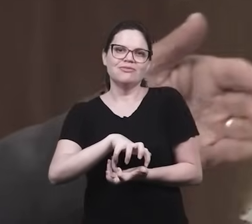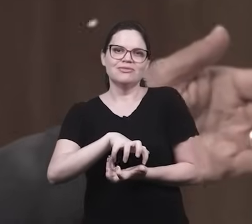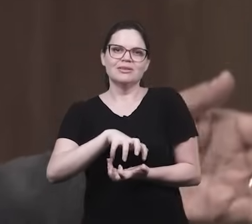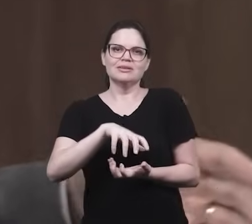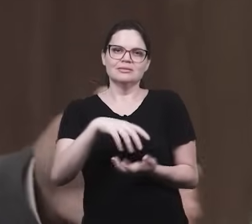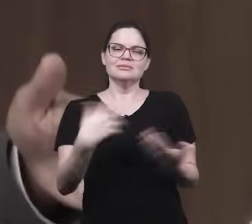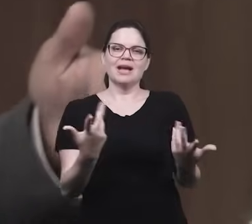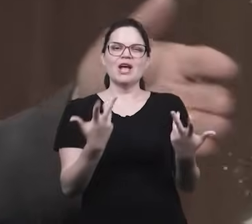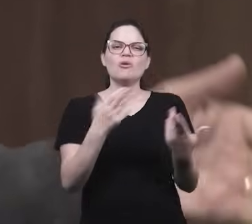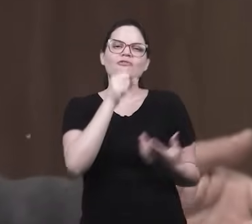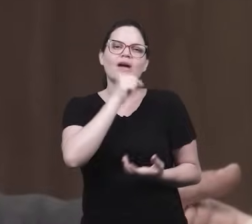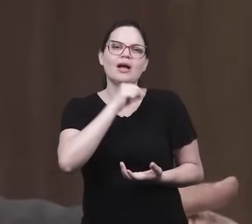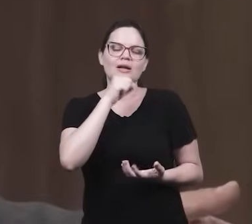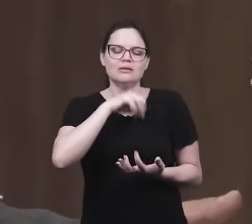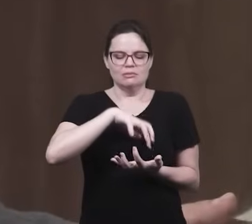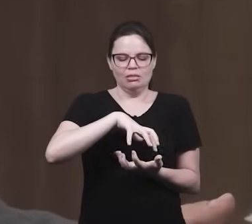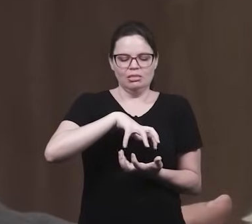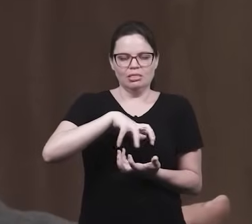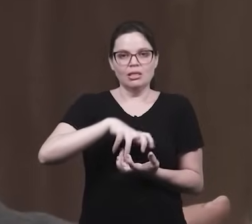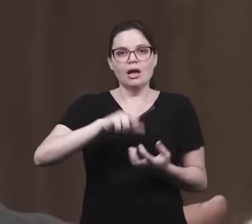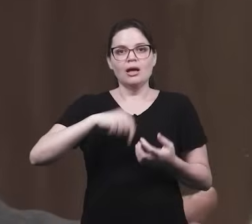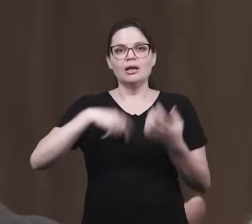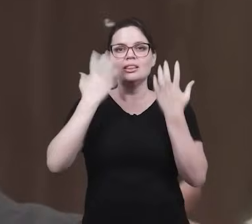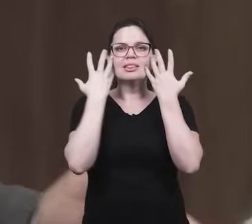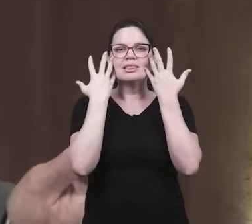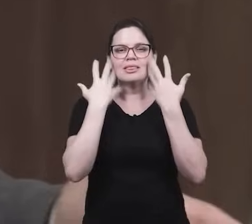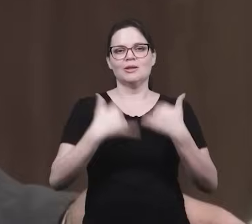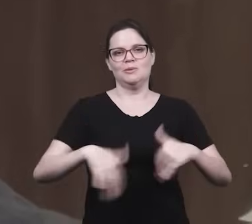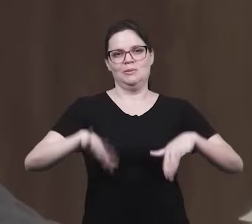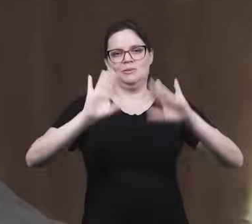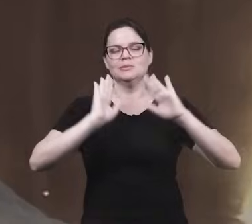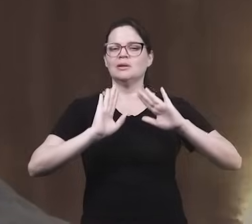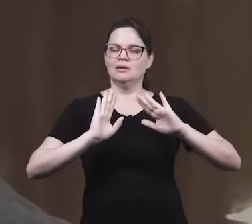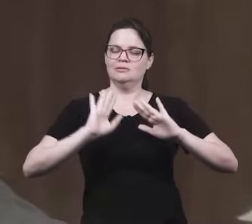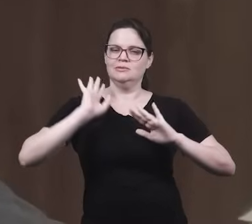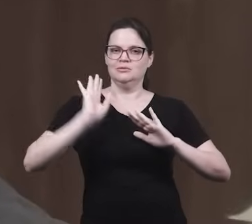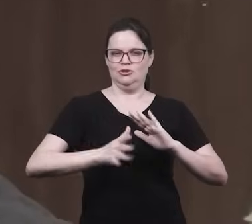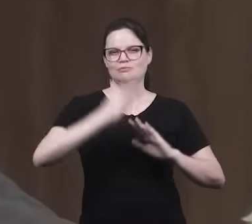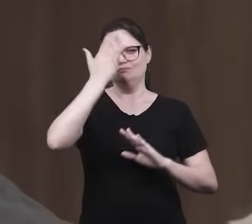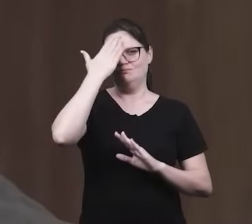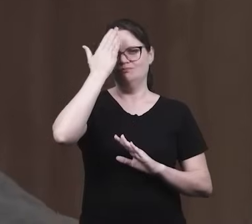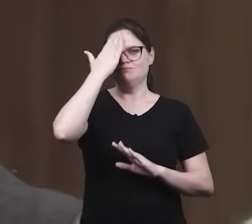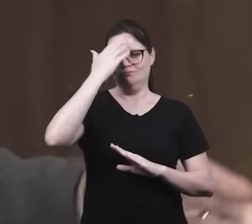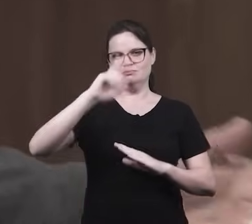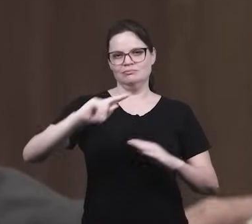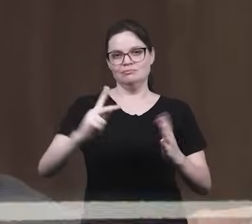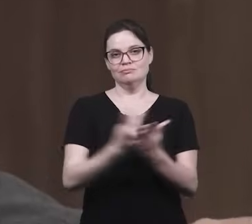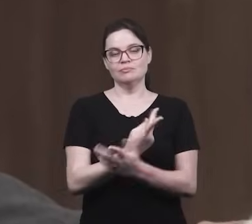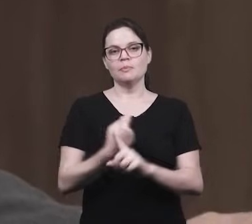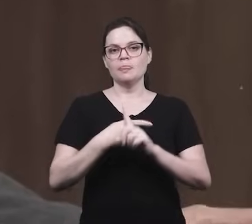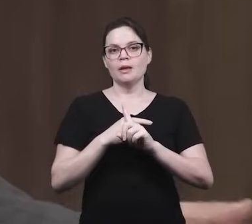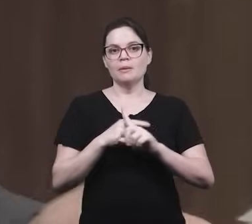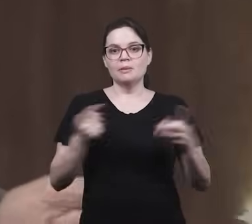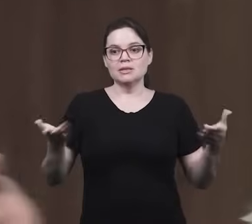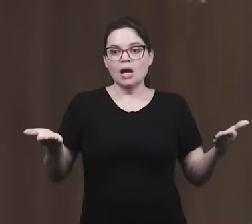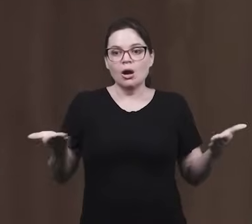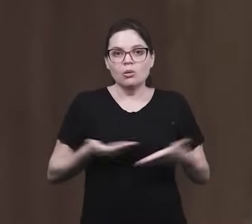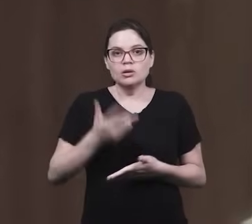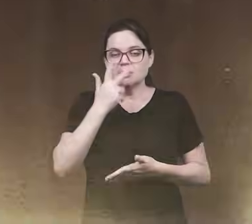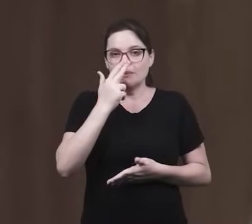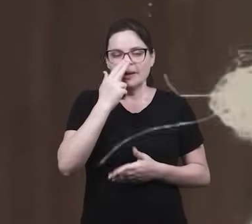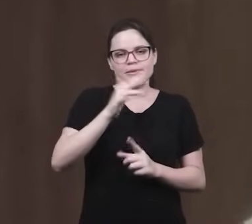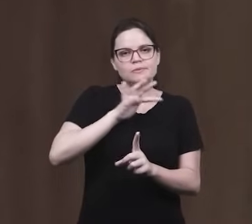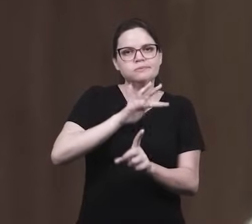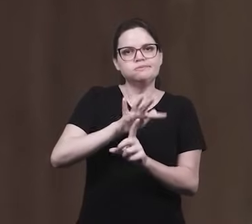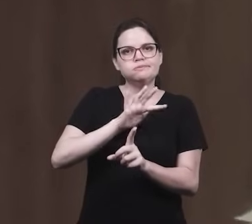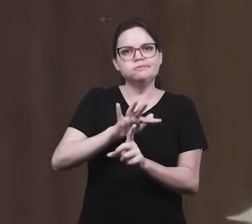Isso já acontece por algumas ações naturais do próprio sistema, mas que estão sendo aceleradas por algumas